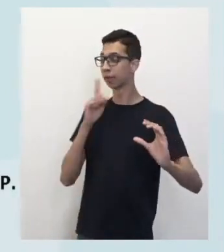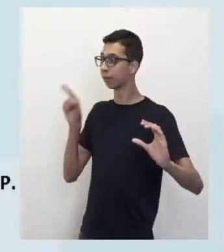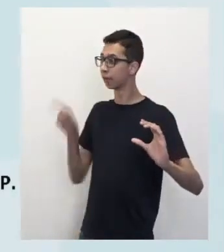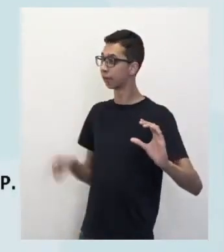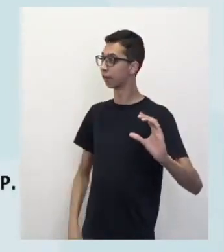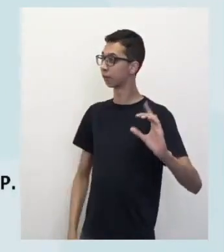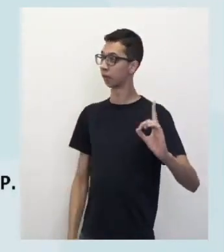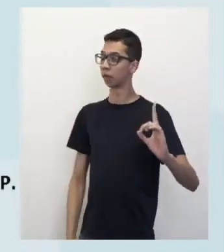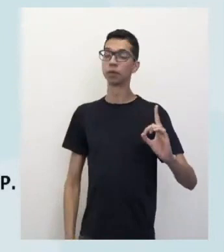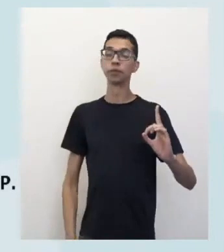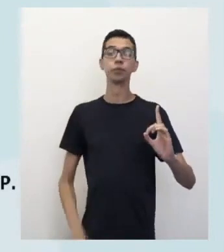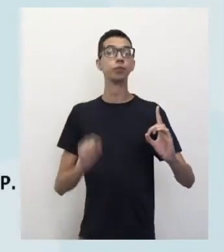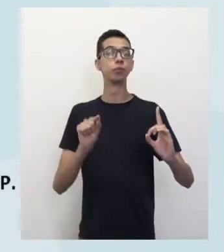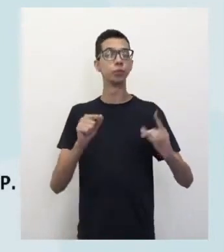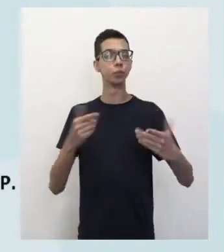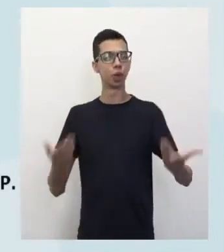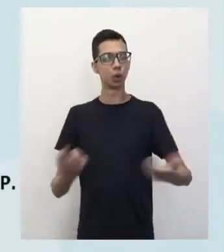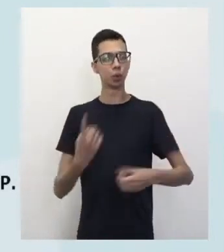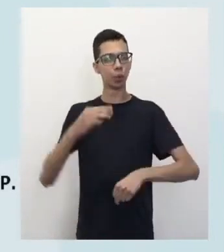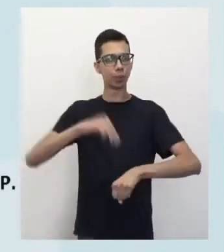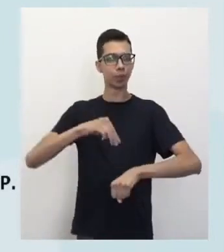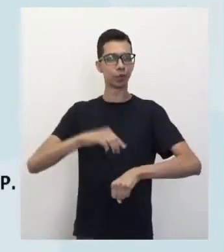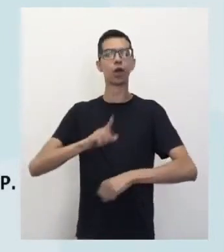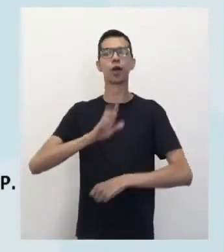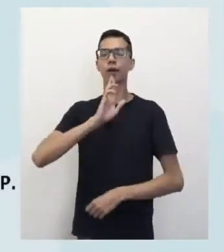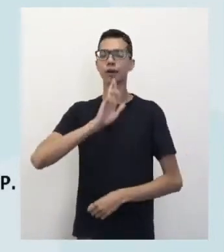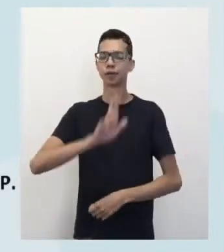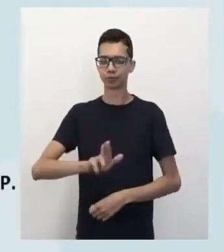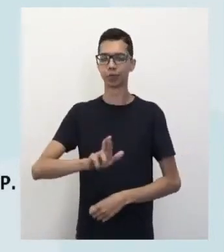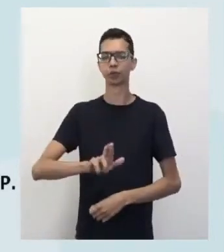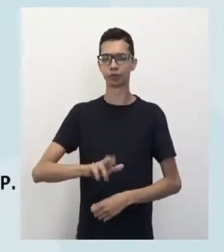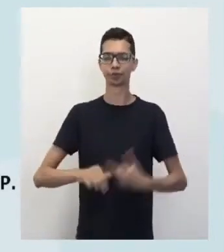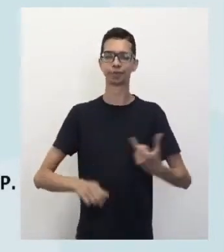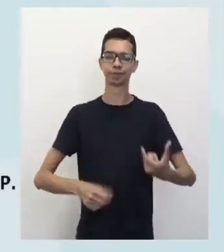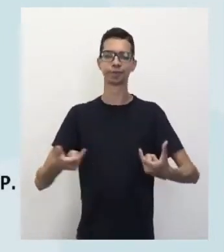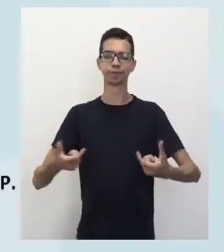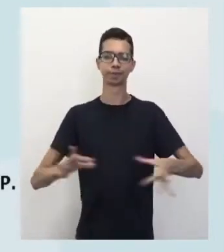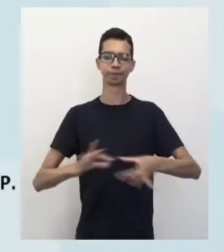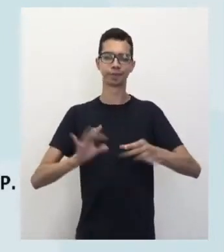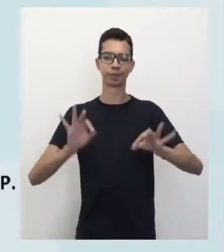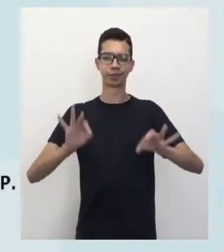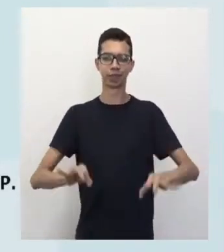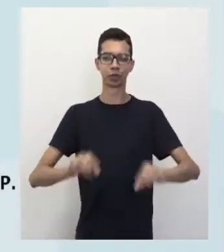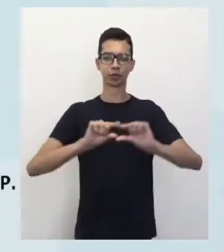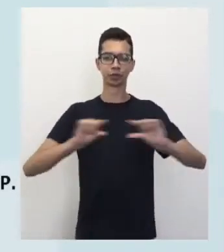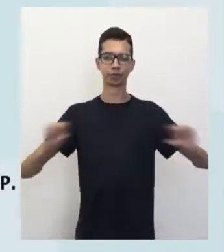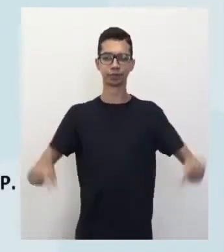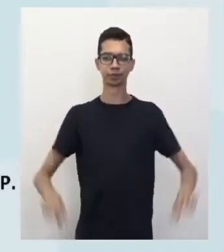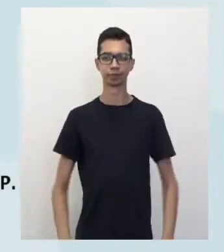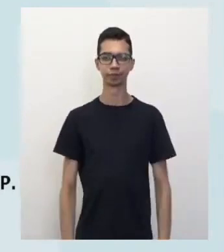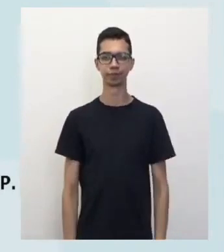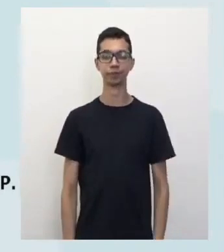mesmo que. Então, 1 minuto para vocês responderem aí qual a conjunção adequada para essa oração.